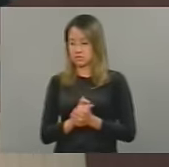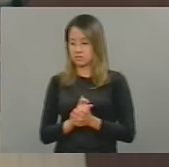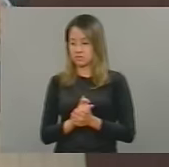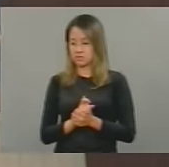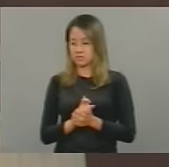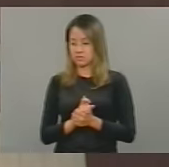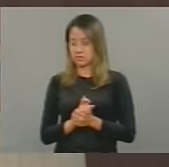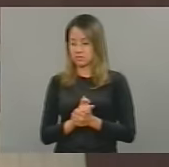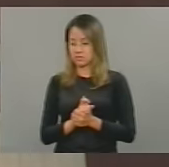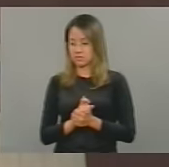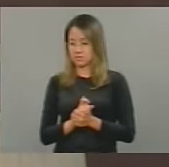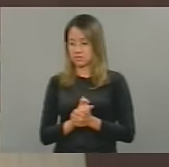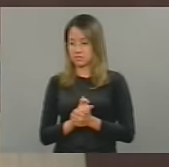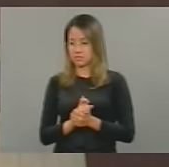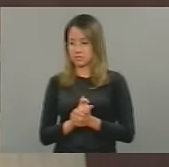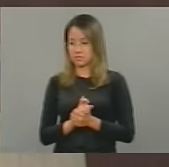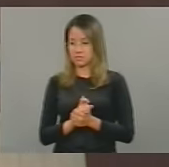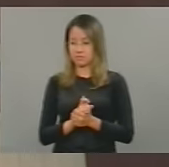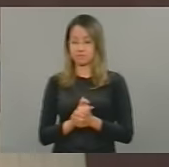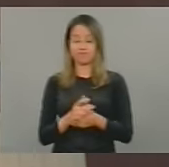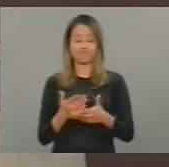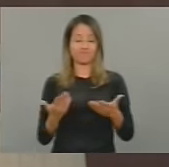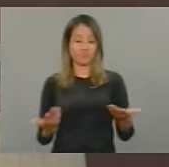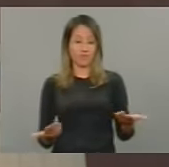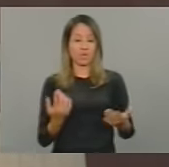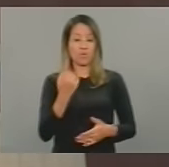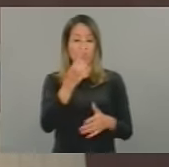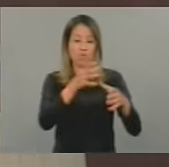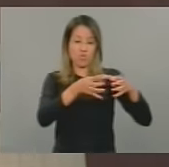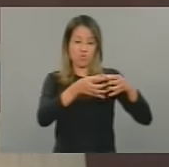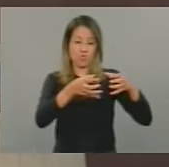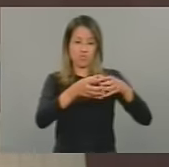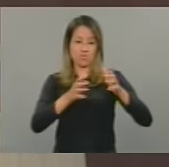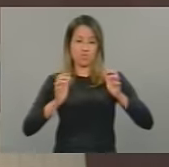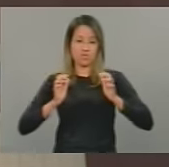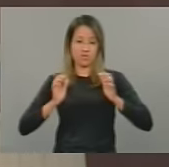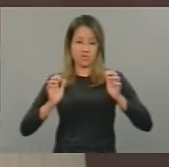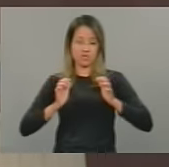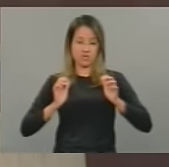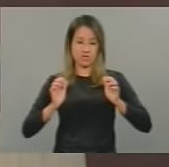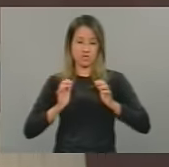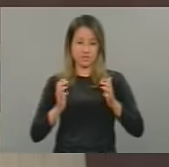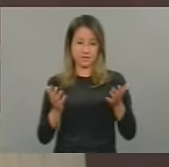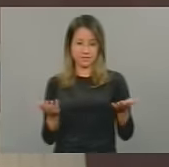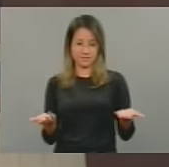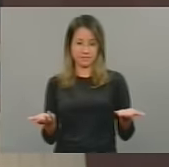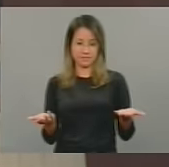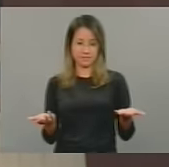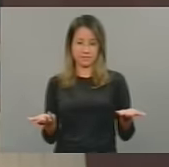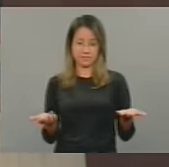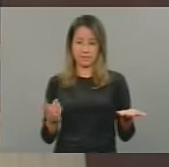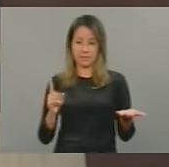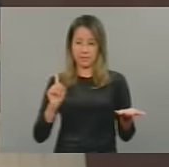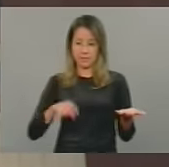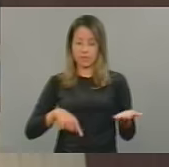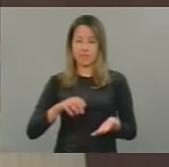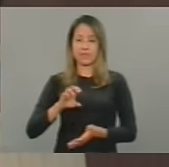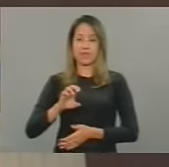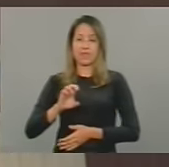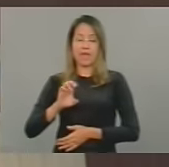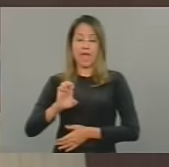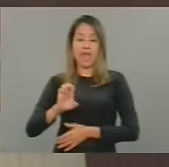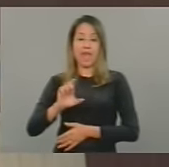a estes. Uma elite reacionária, não dá nem para chamar de elite,